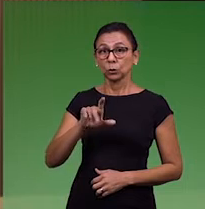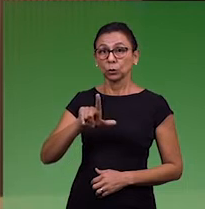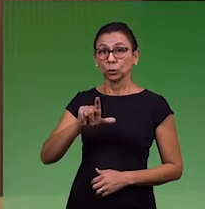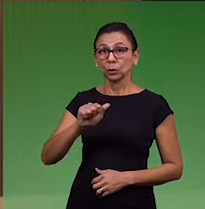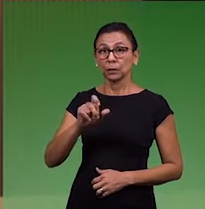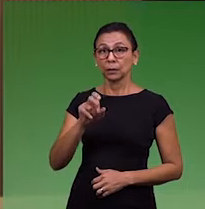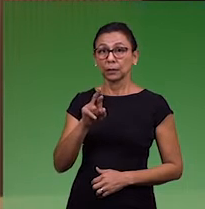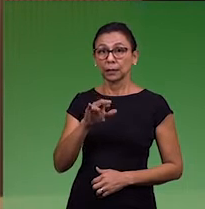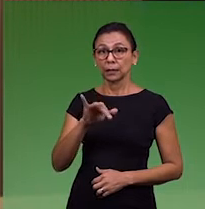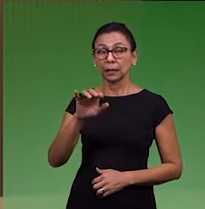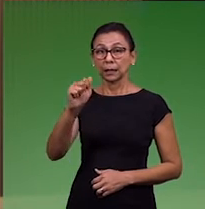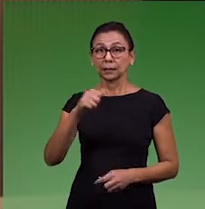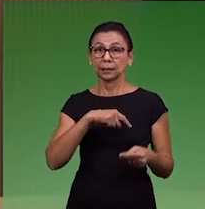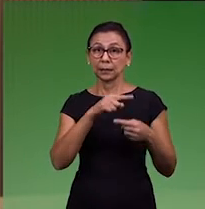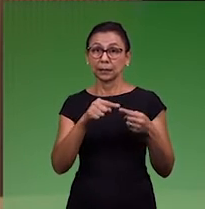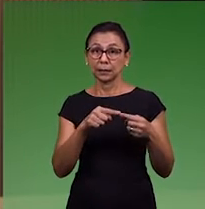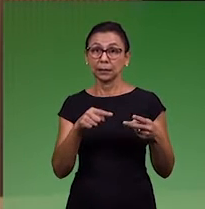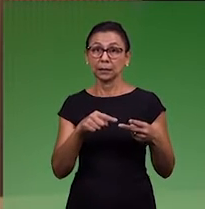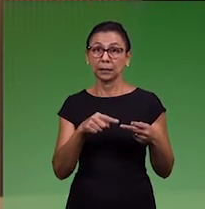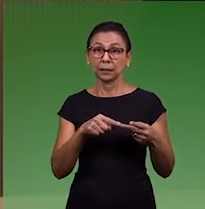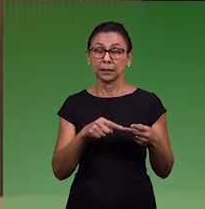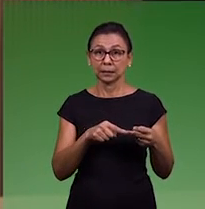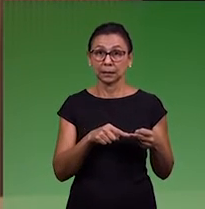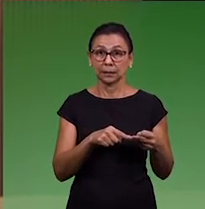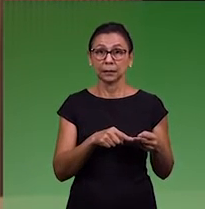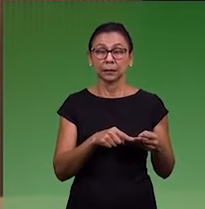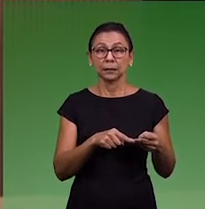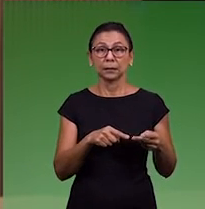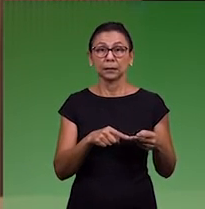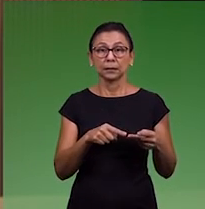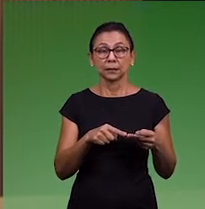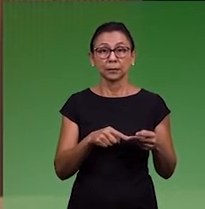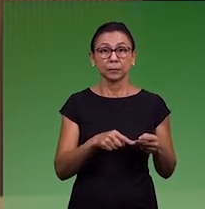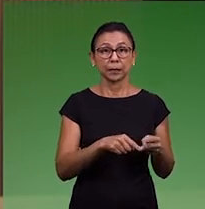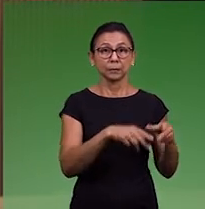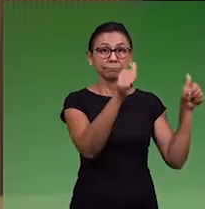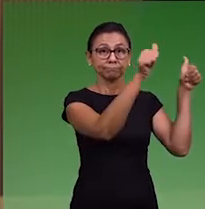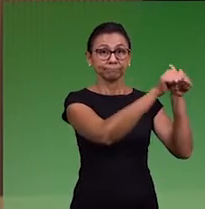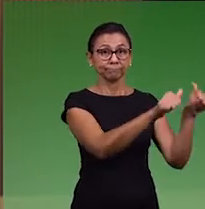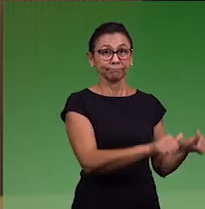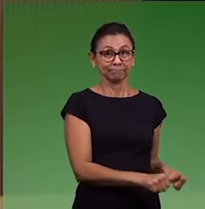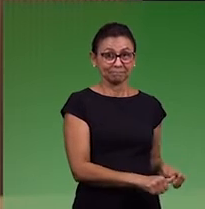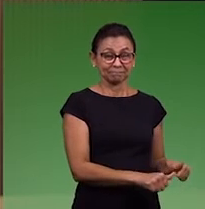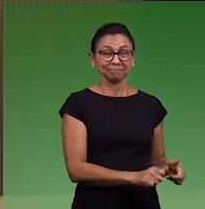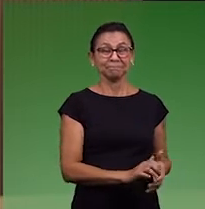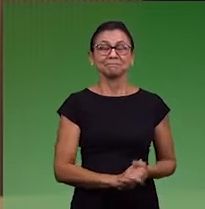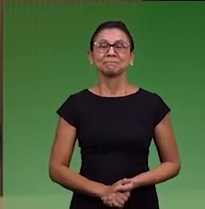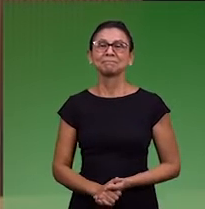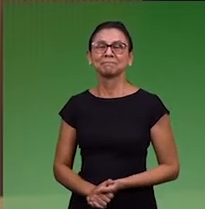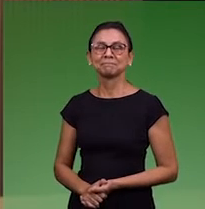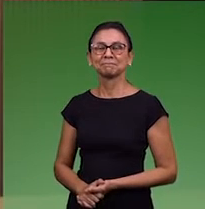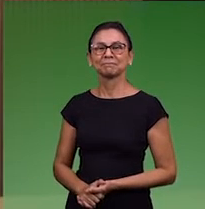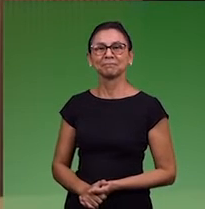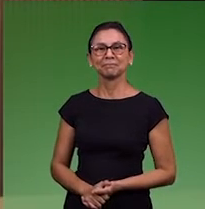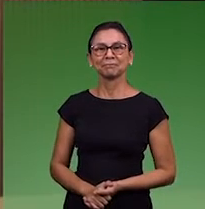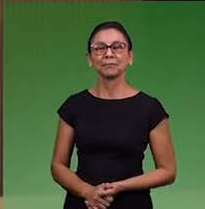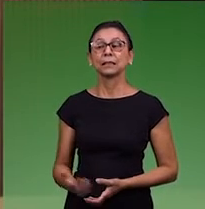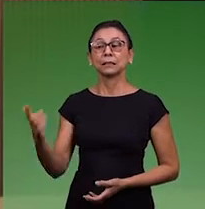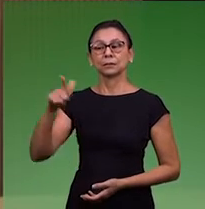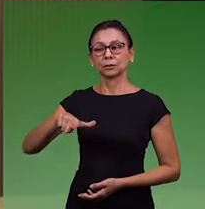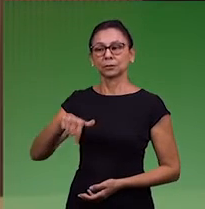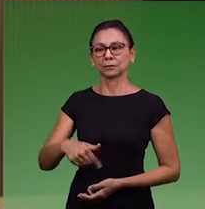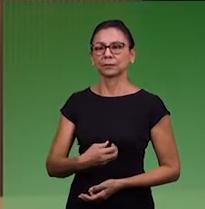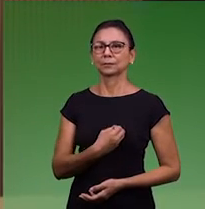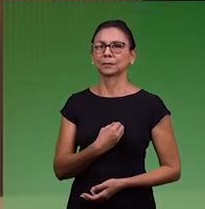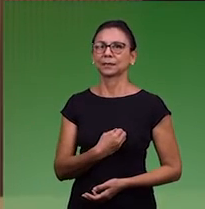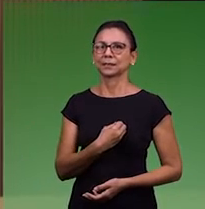Idolatria, além das imagens de escultura. E para este programa, mais uma vez, contamos aqui